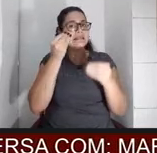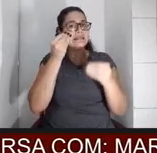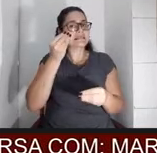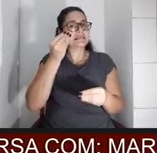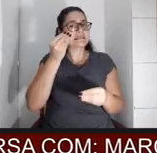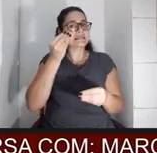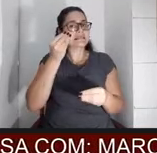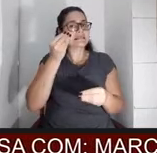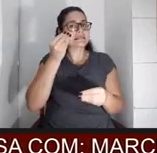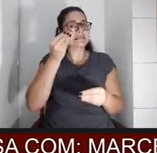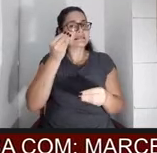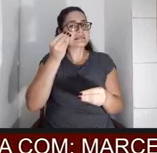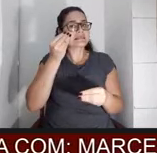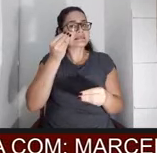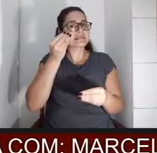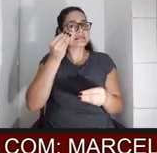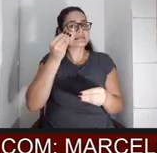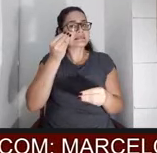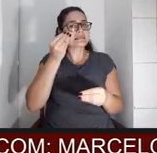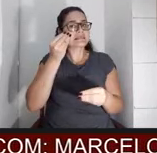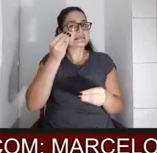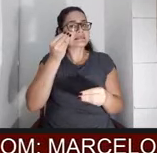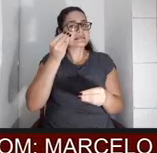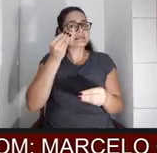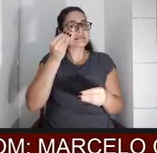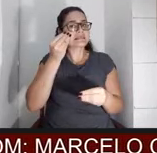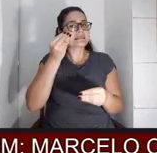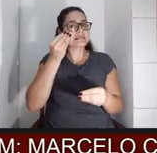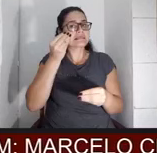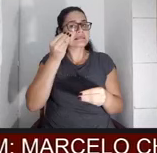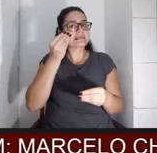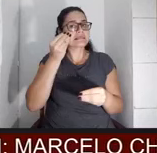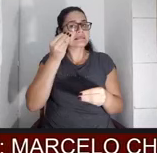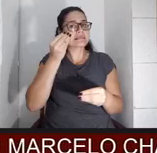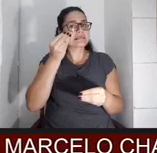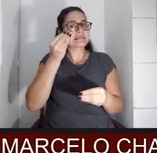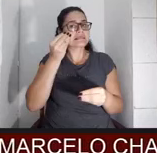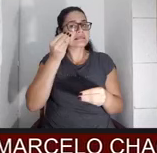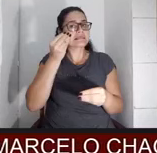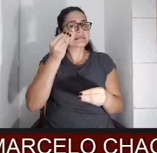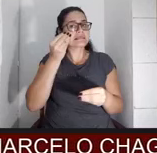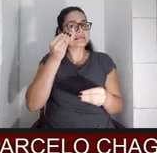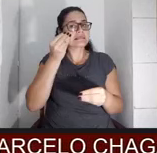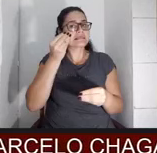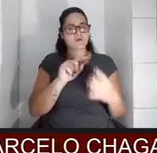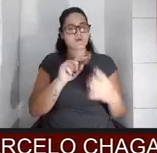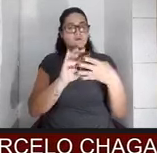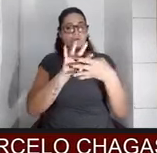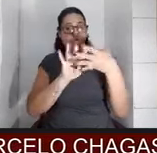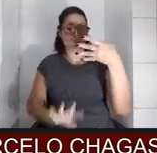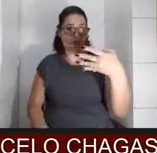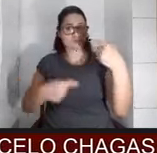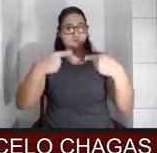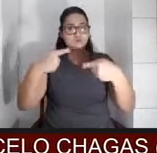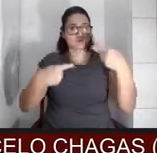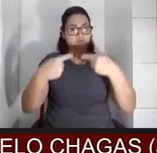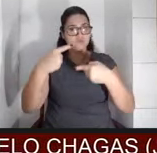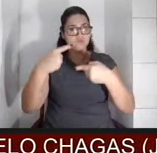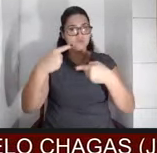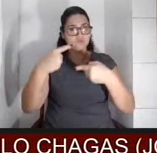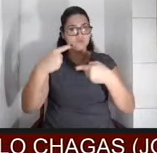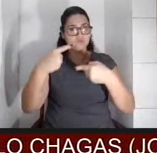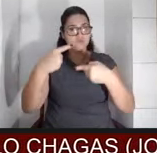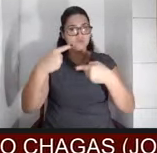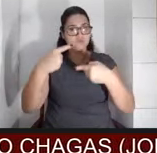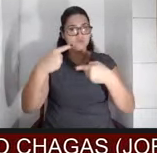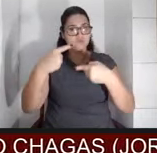abrir quatro discussões. Eu faço a primeira, passo para um, depois eu passo para o